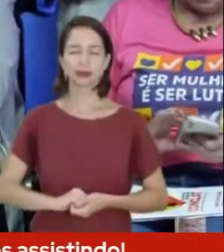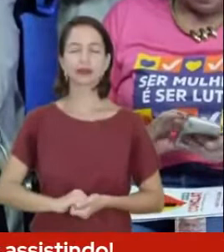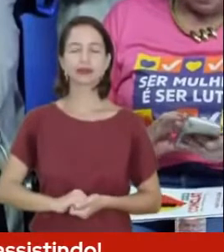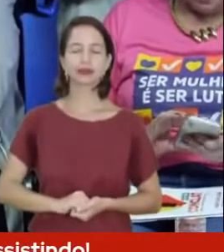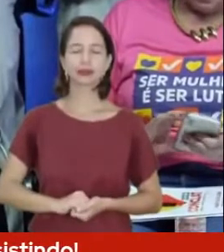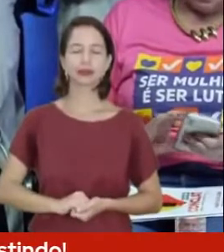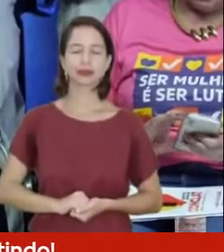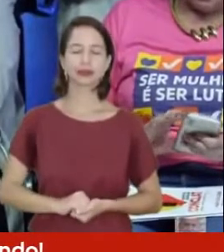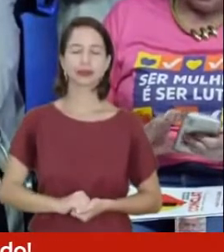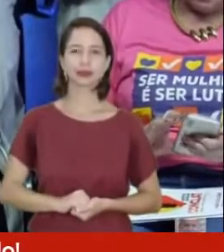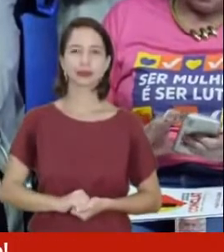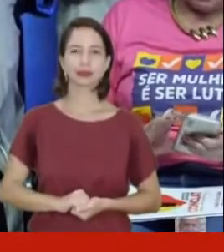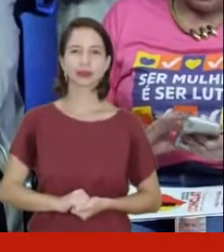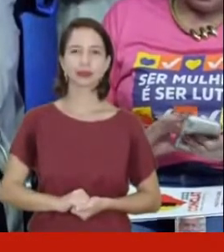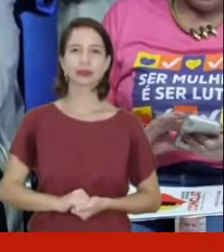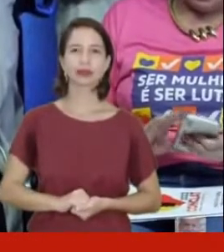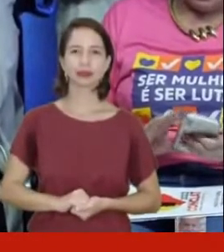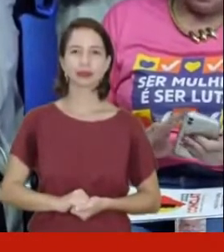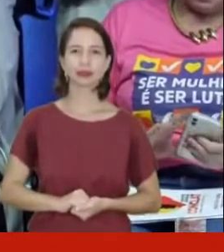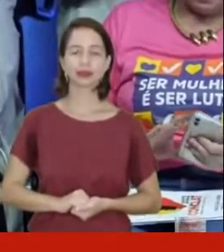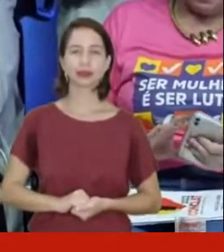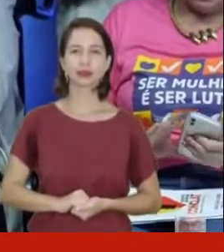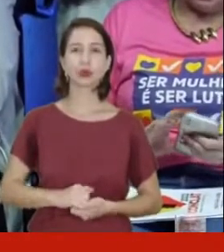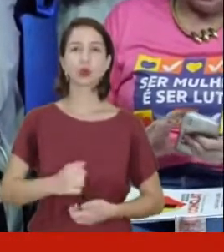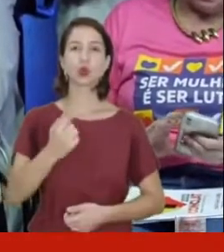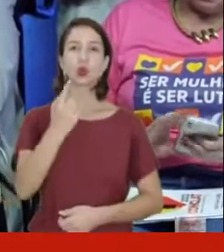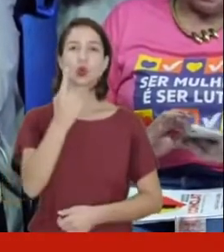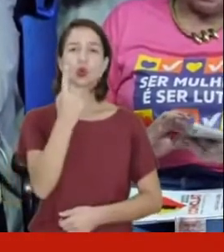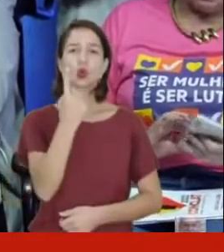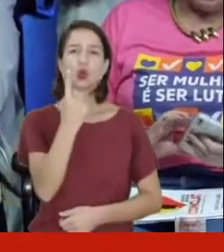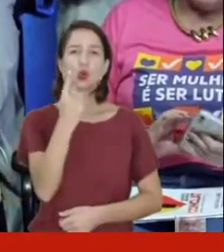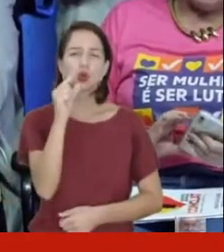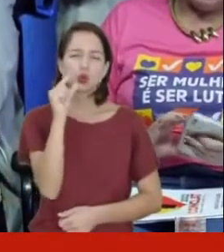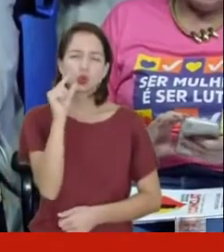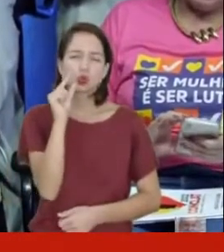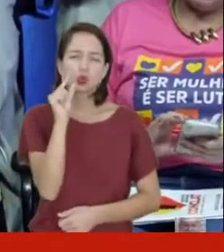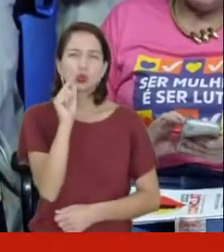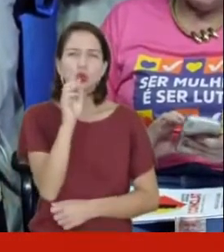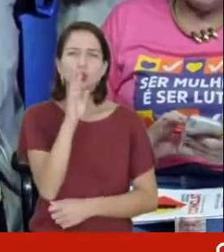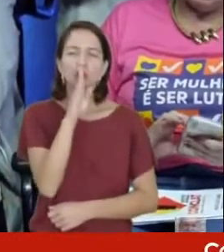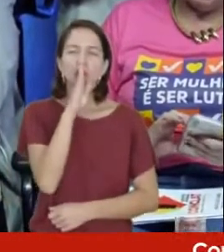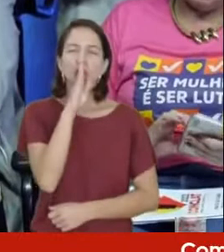Um instante só de profundo silêncio